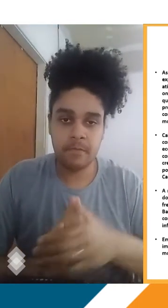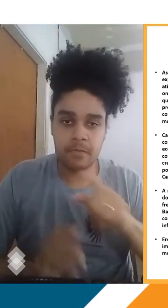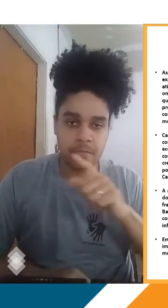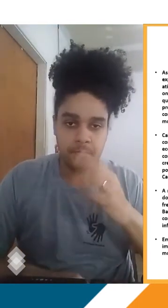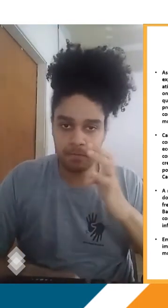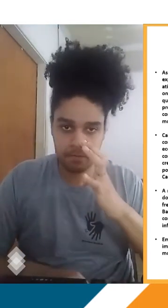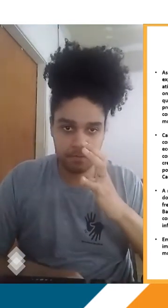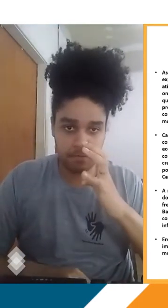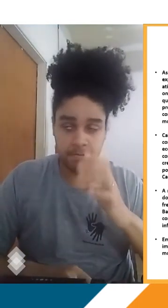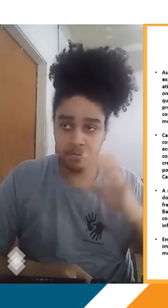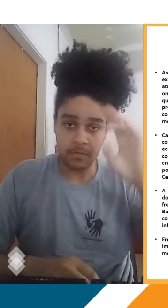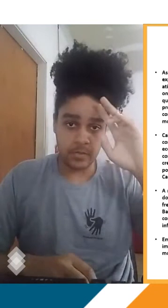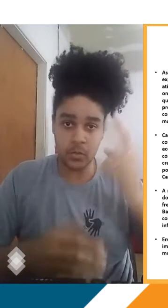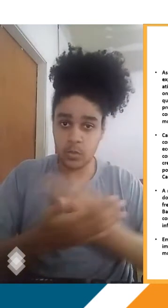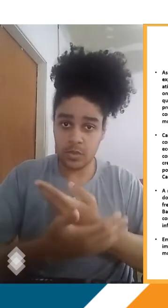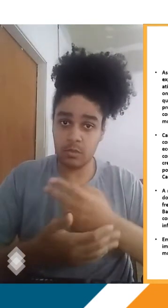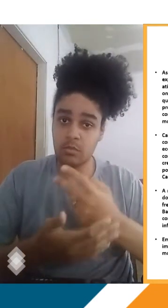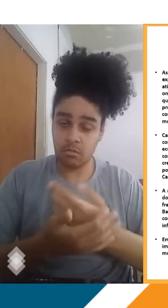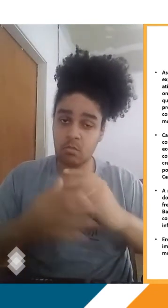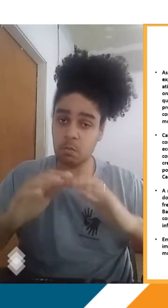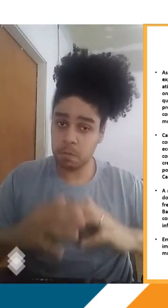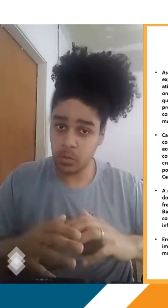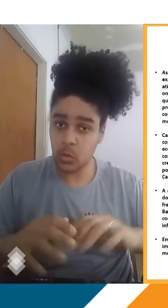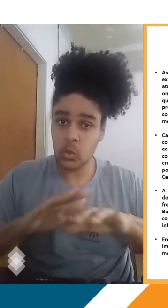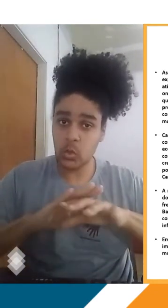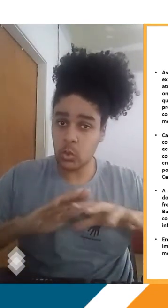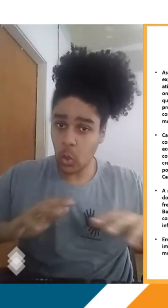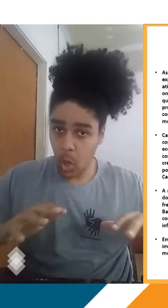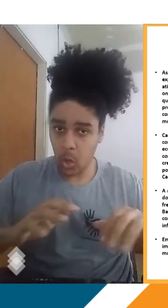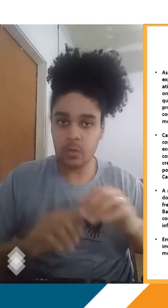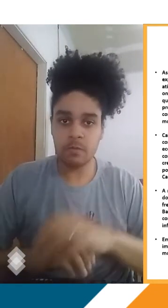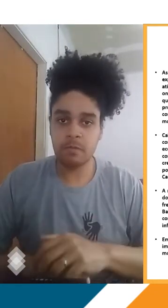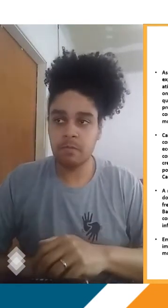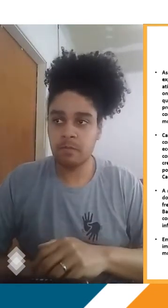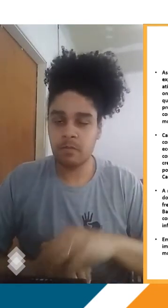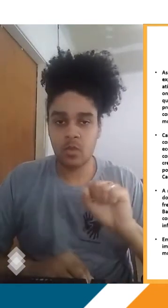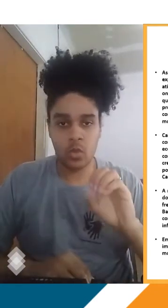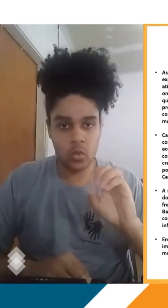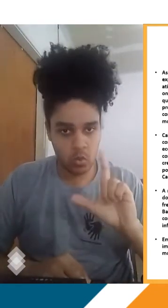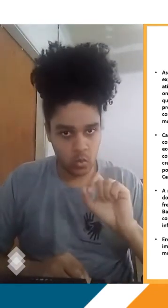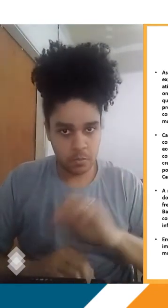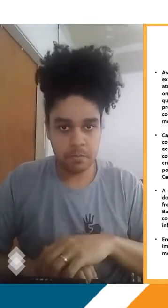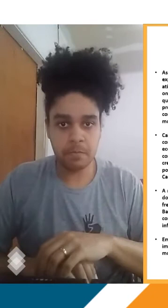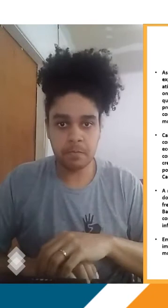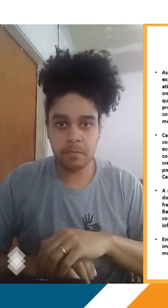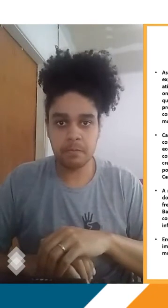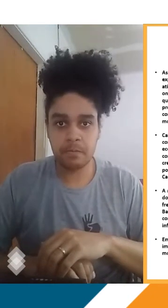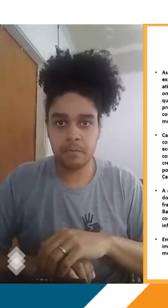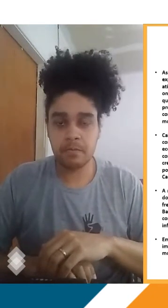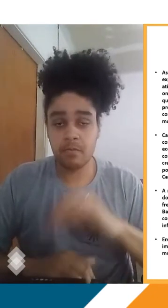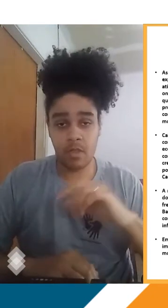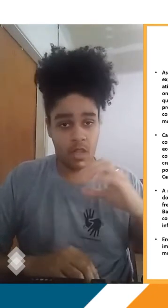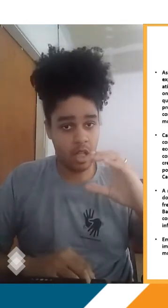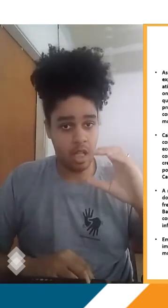como consequência o parcelamento do solo, resultante da especulação imobiliária que aumenta ainda mais a demanda sobre equipamentos urbanos e estrutura